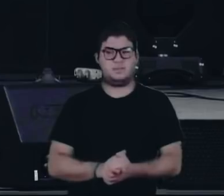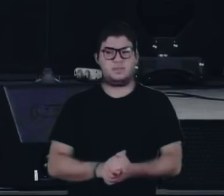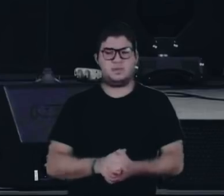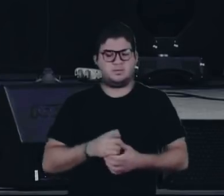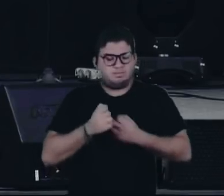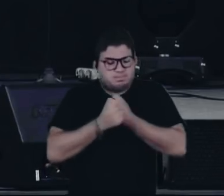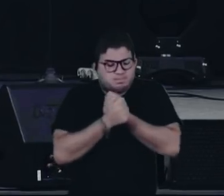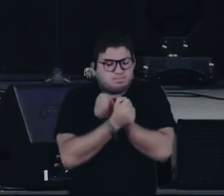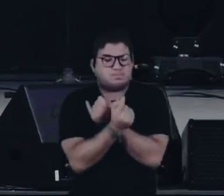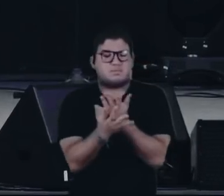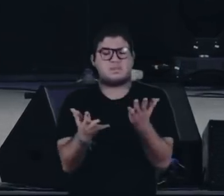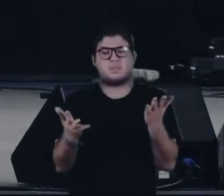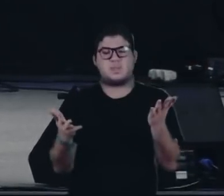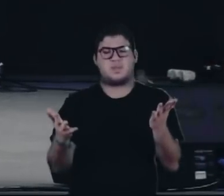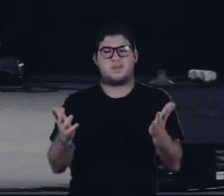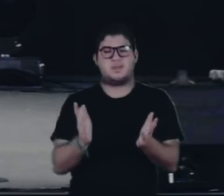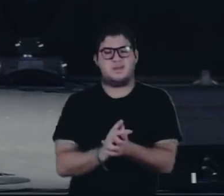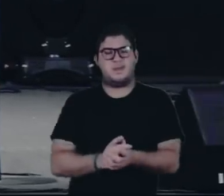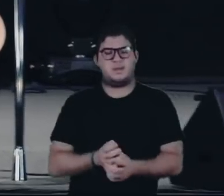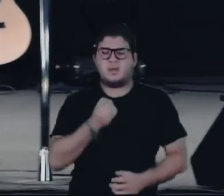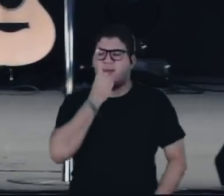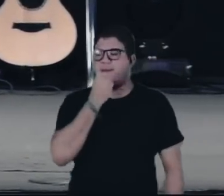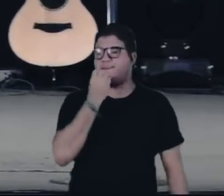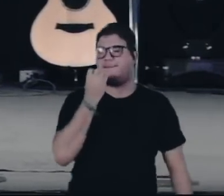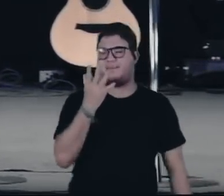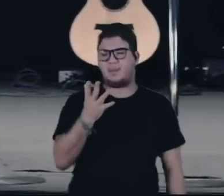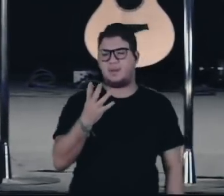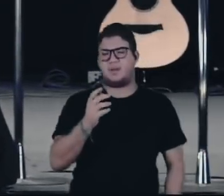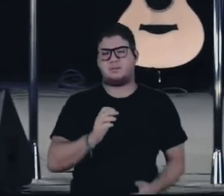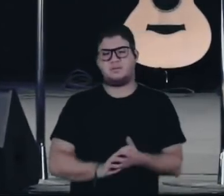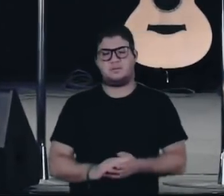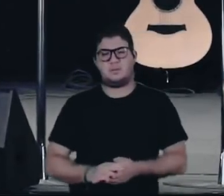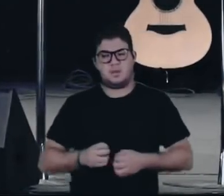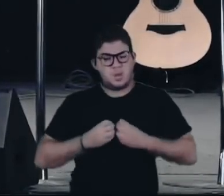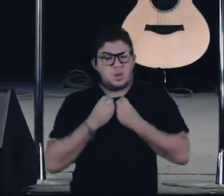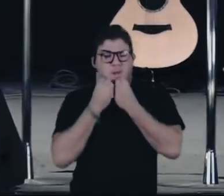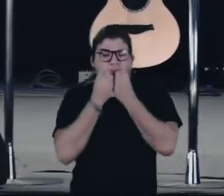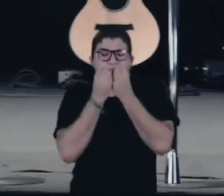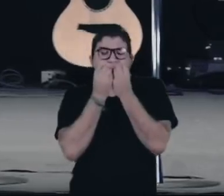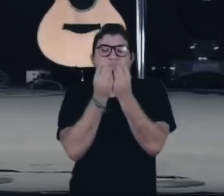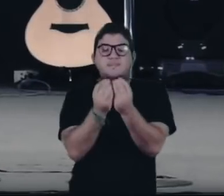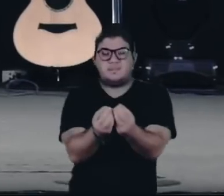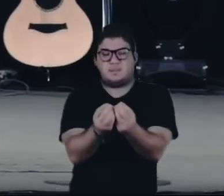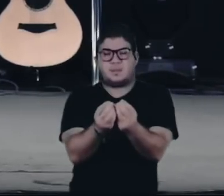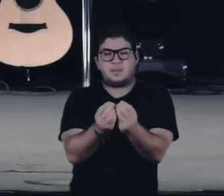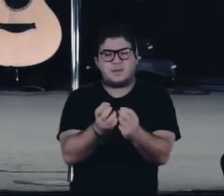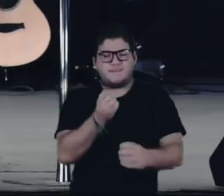colaborativos. A gente precisa ser solidário, a gente precisa ser generoso, a gente precisa ser